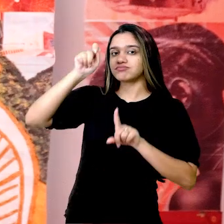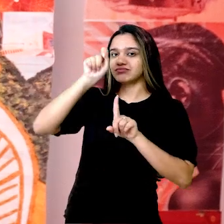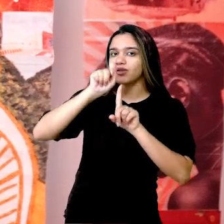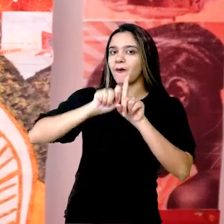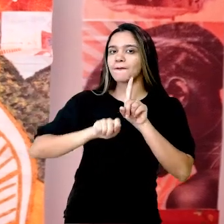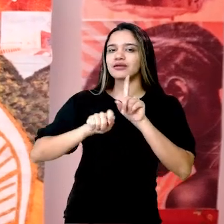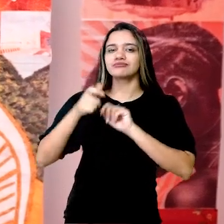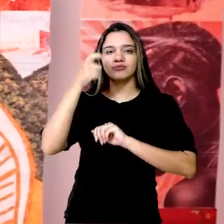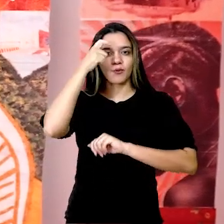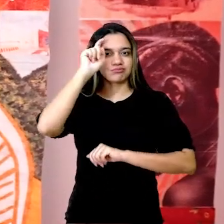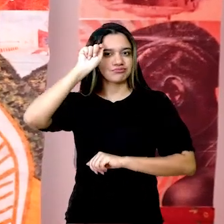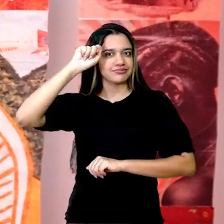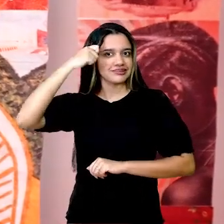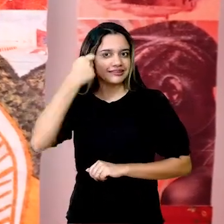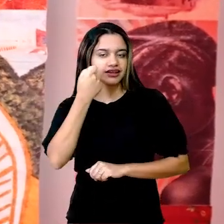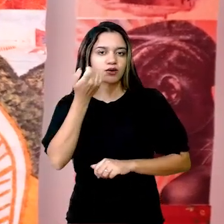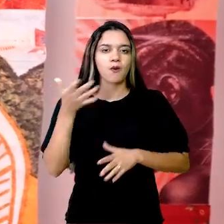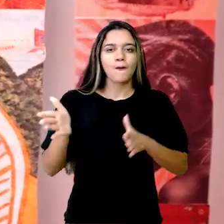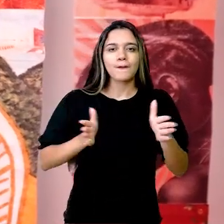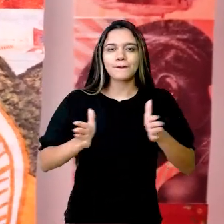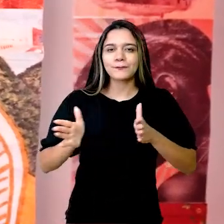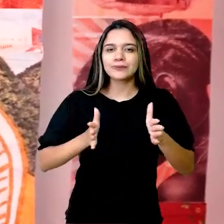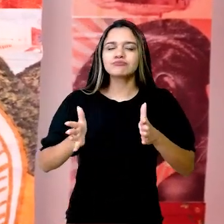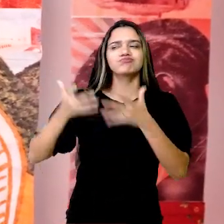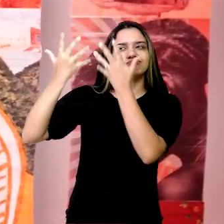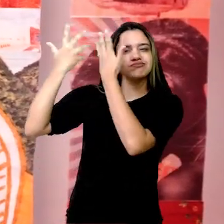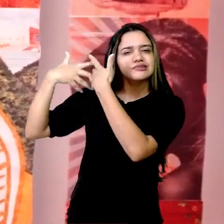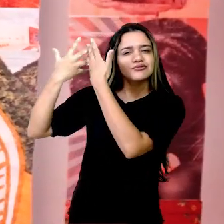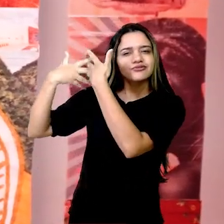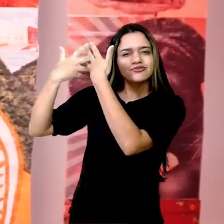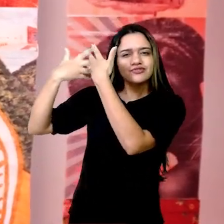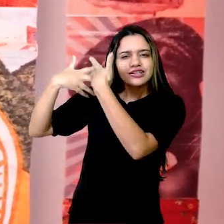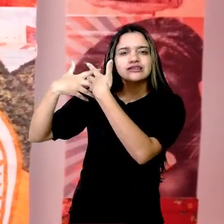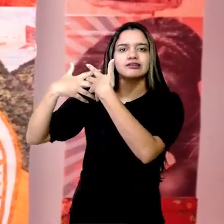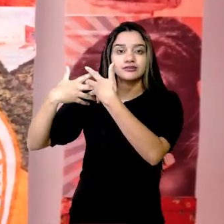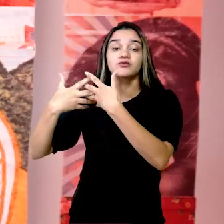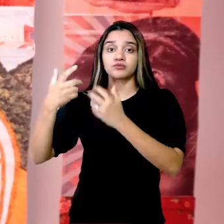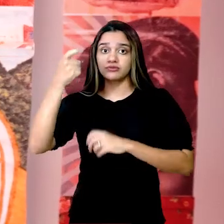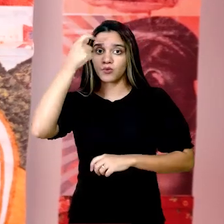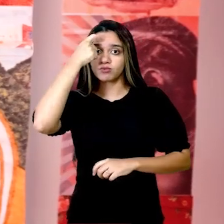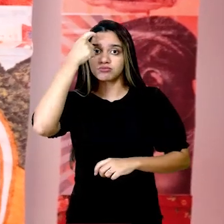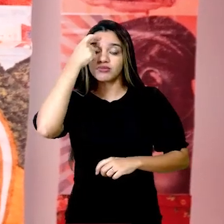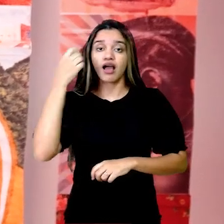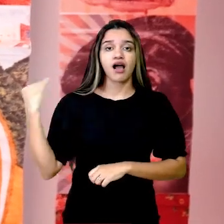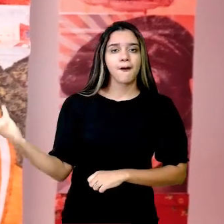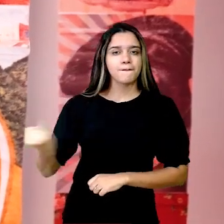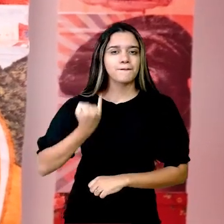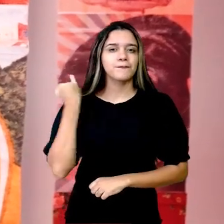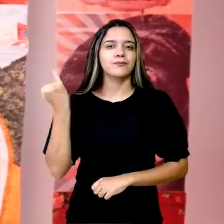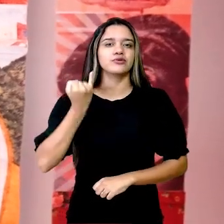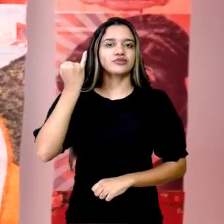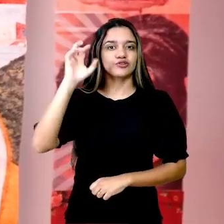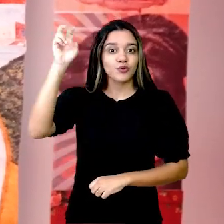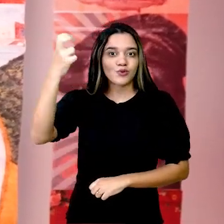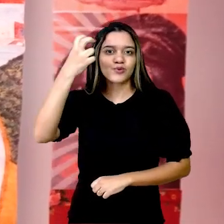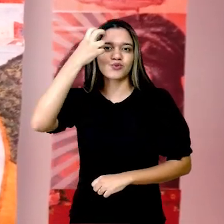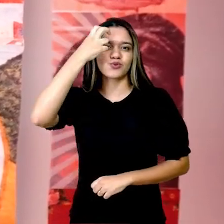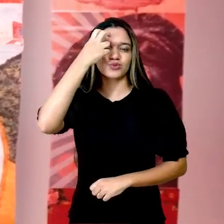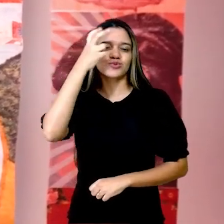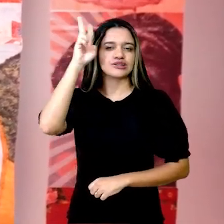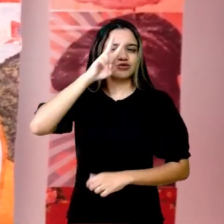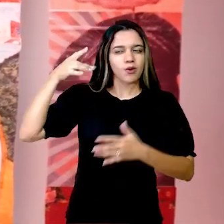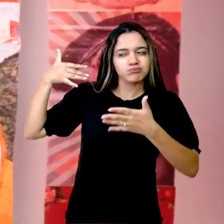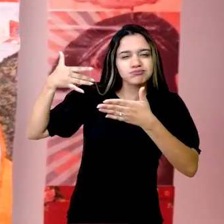Novembro é o mês da consciência negra, um período de reflexão e conscientização da importância da cultura e